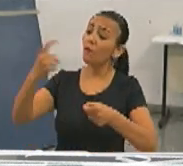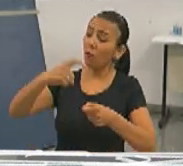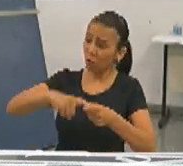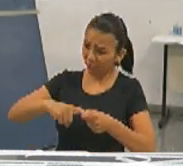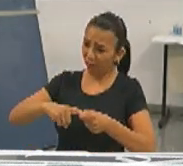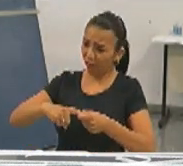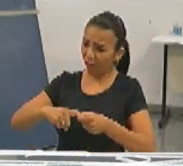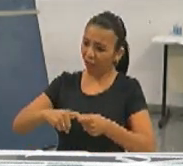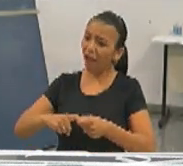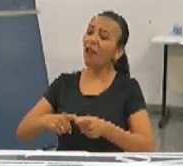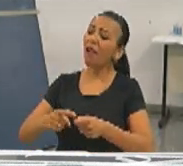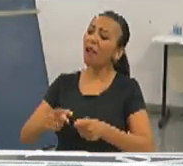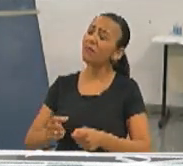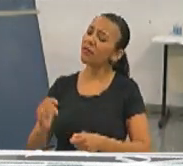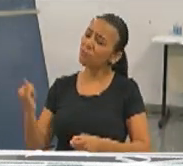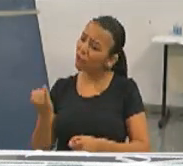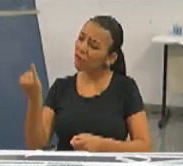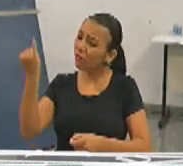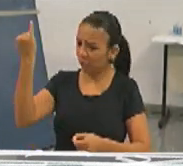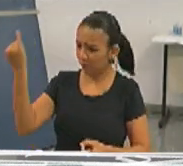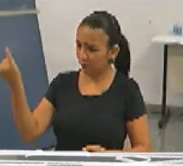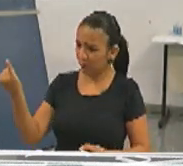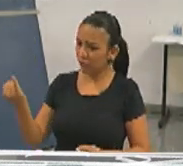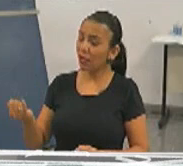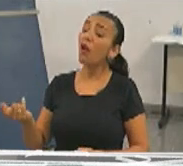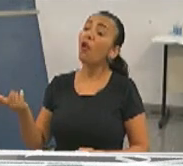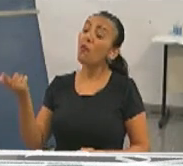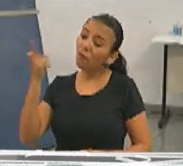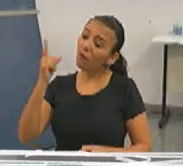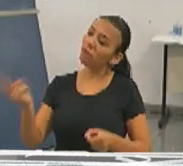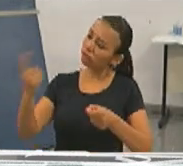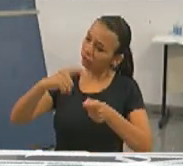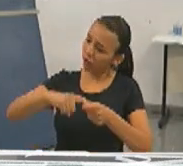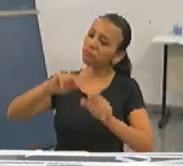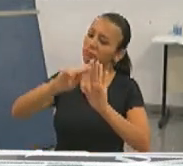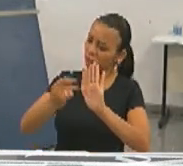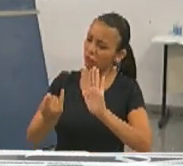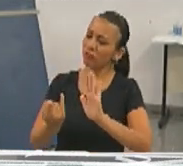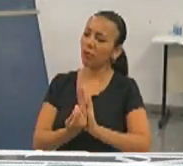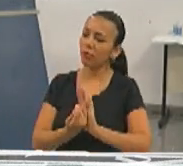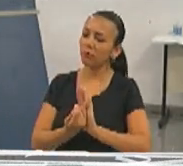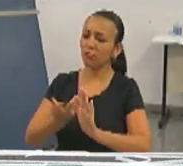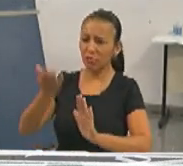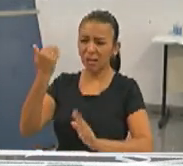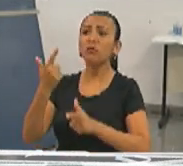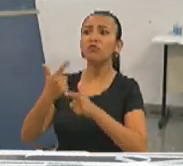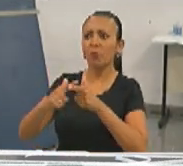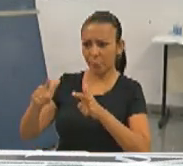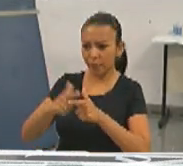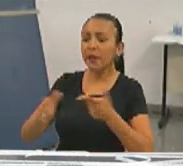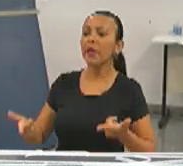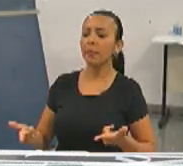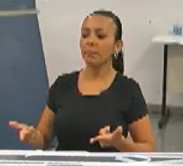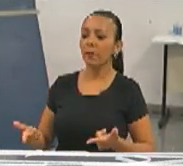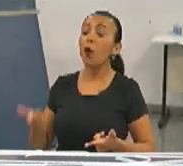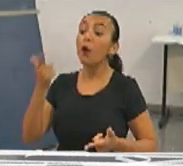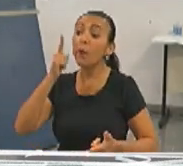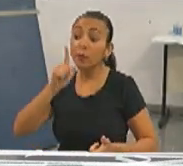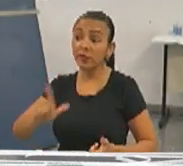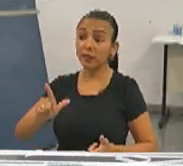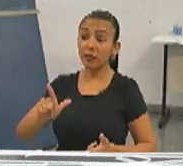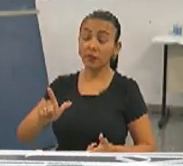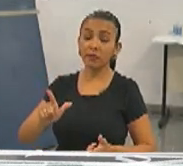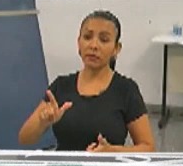essa obra que era fundamental. Retomei os projetos que estavam com alguns problemas, recuperamos